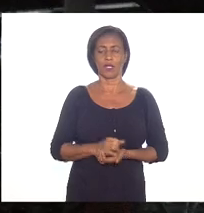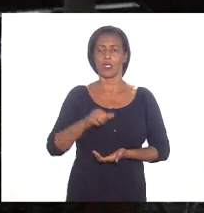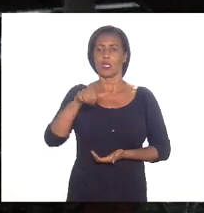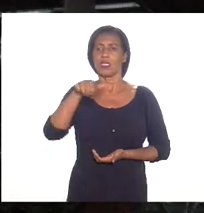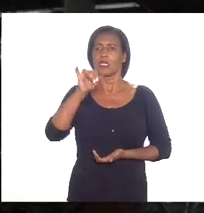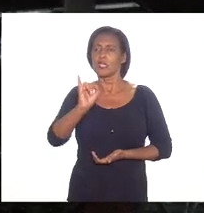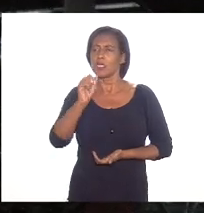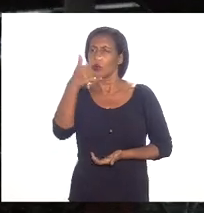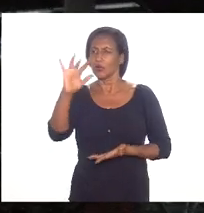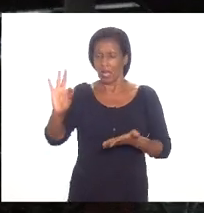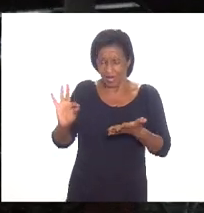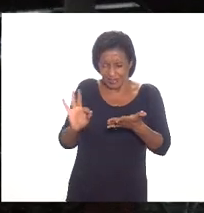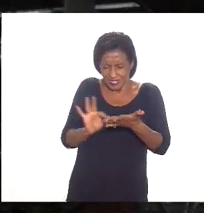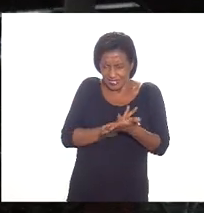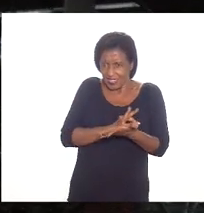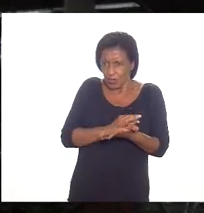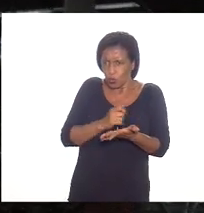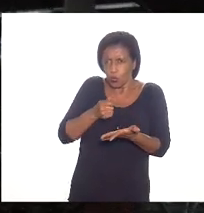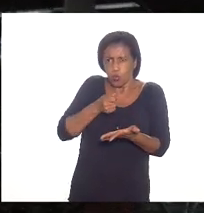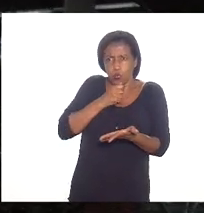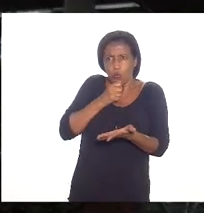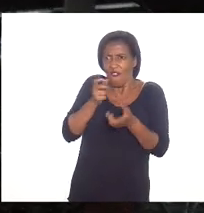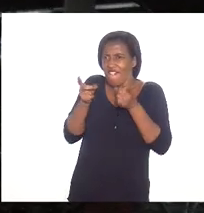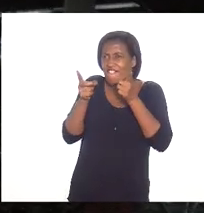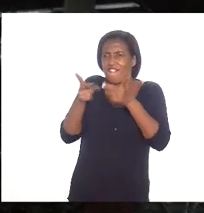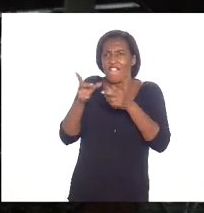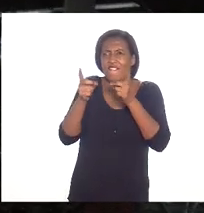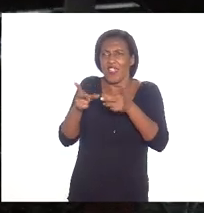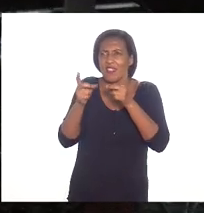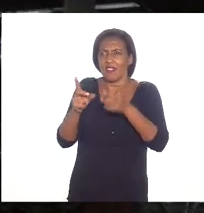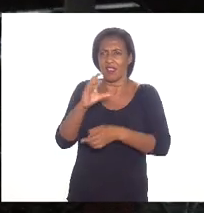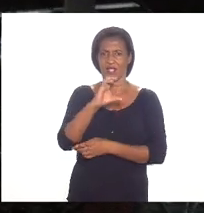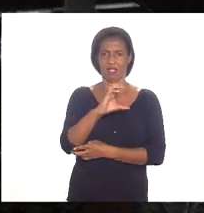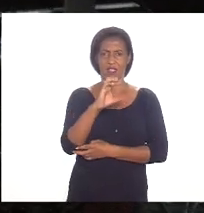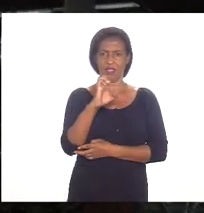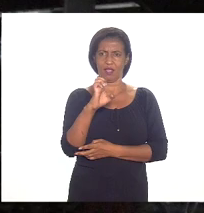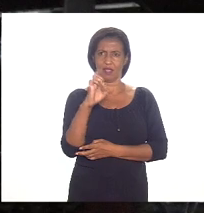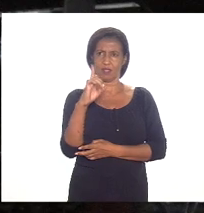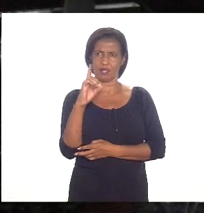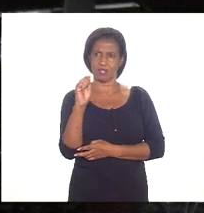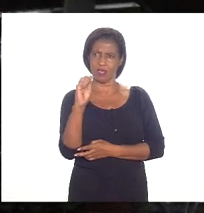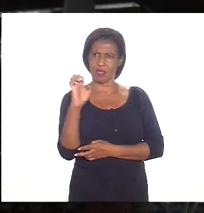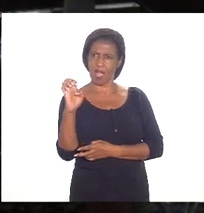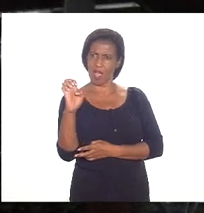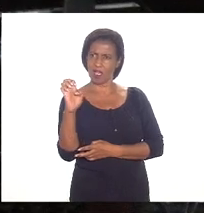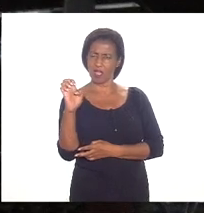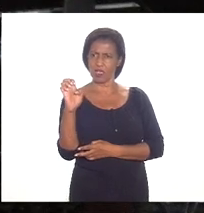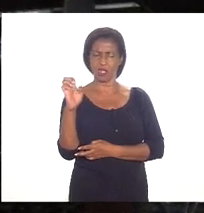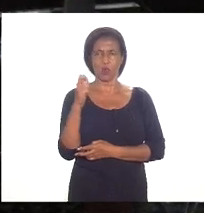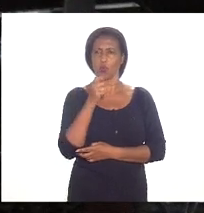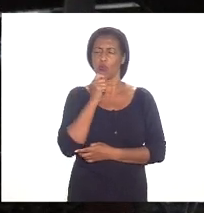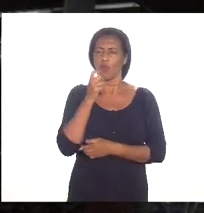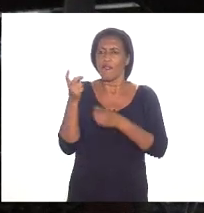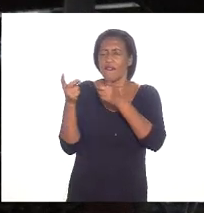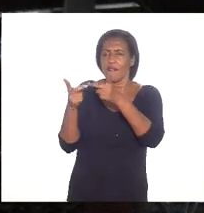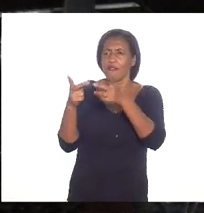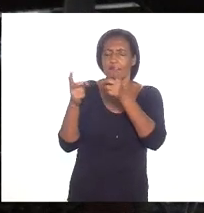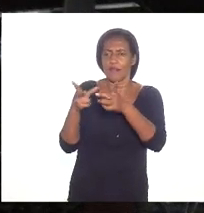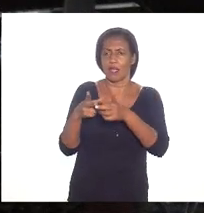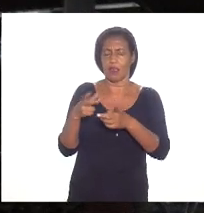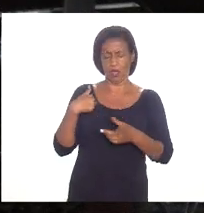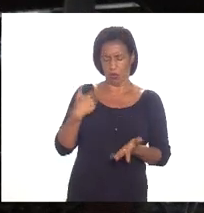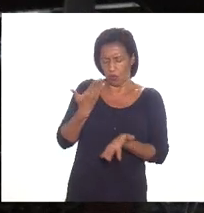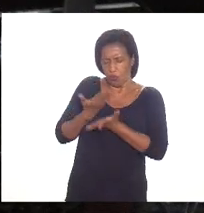assinatura de regime de recuperação, não tem venda de SEDAI. Eu vou fazer uma PEC ou um PDL, vou estudar o que vai